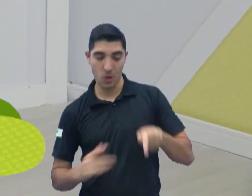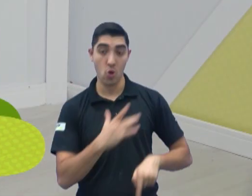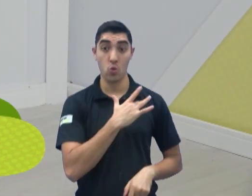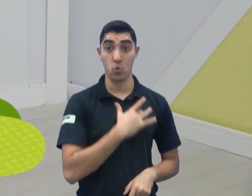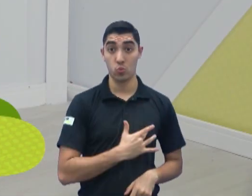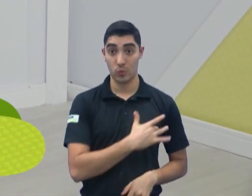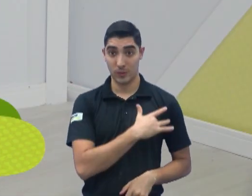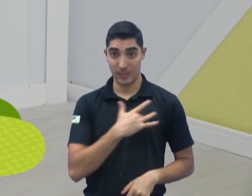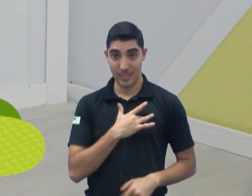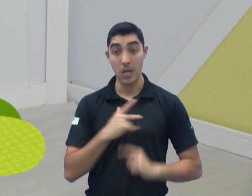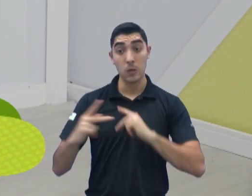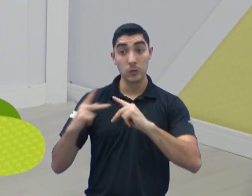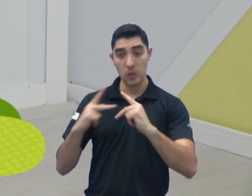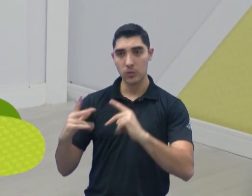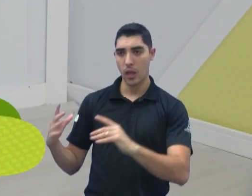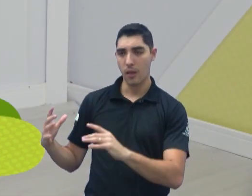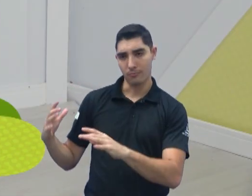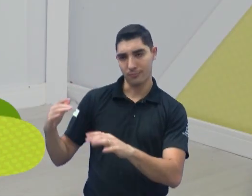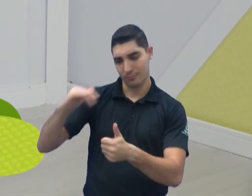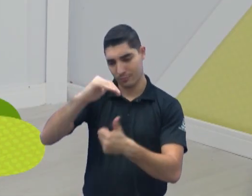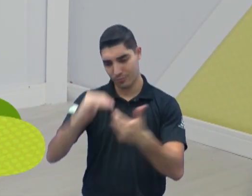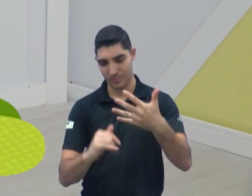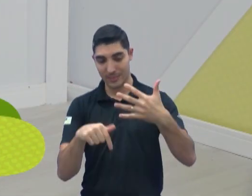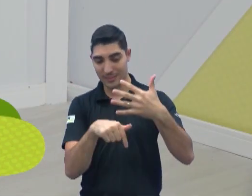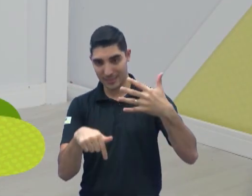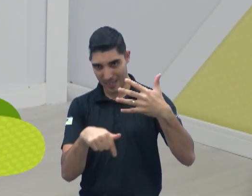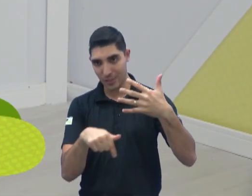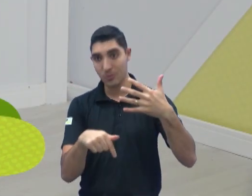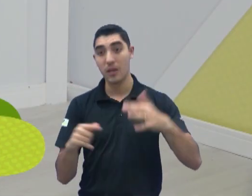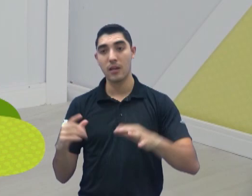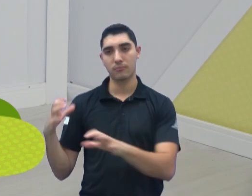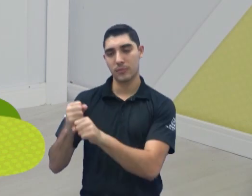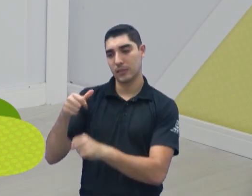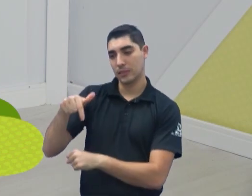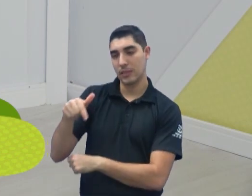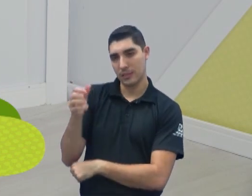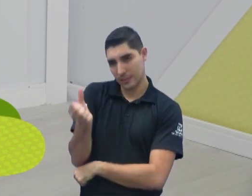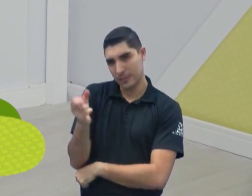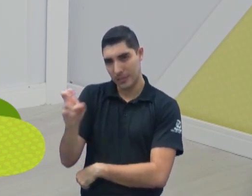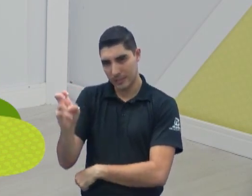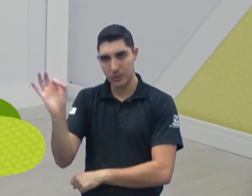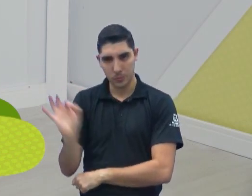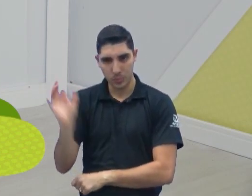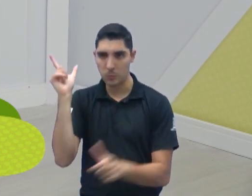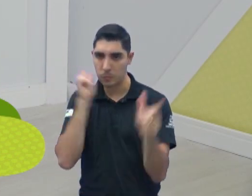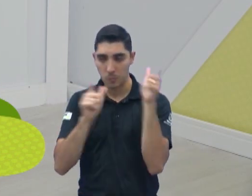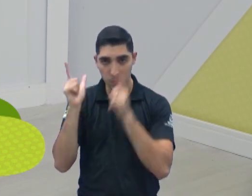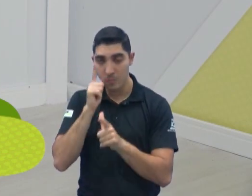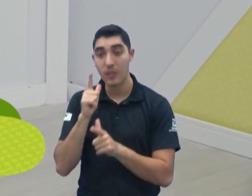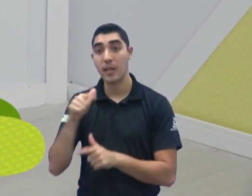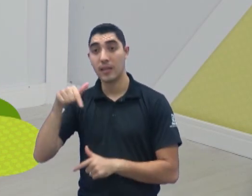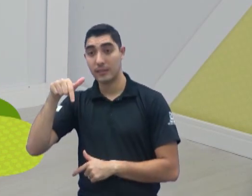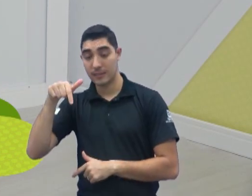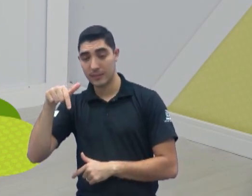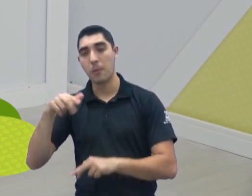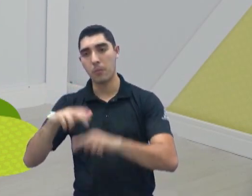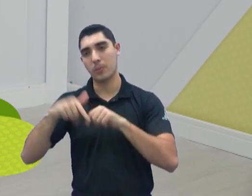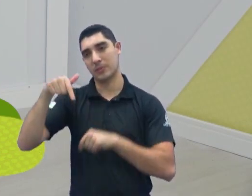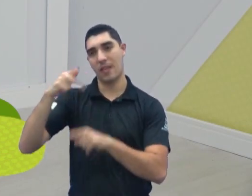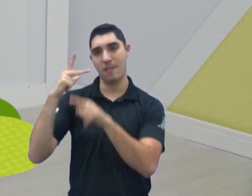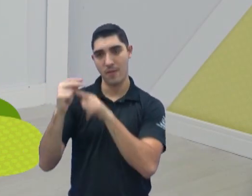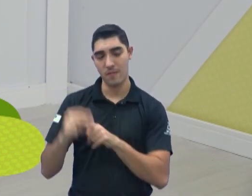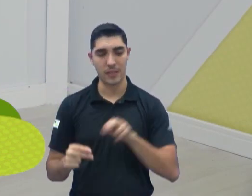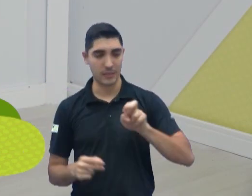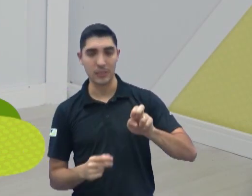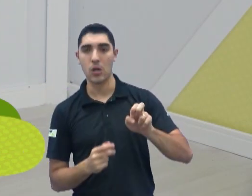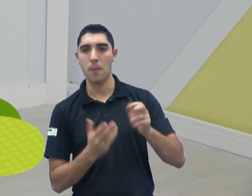colocado, com 65% de aproveitamento na competição. São 13 vitórias, 7 derrotas em 20 jogos disputados até aqui. Já o